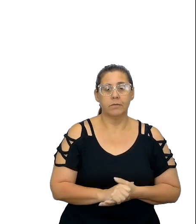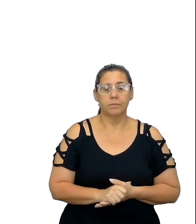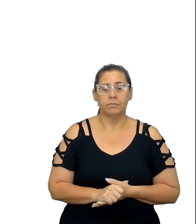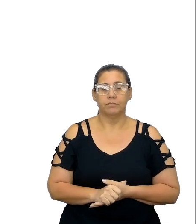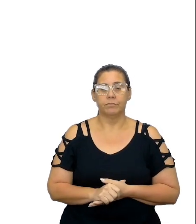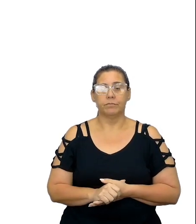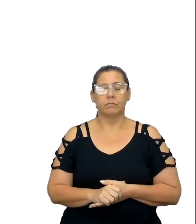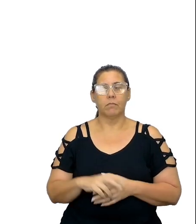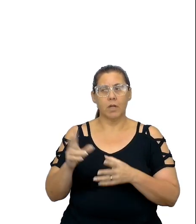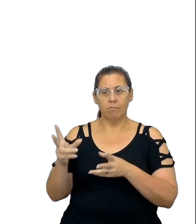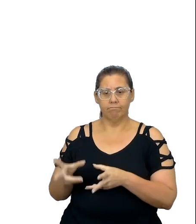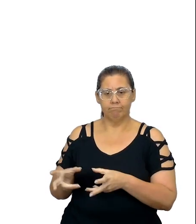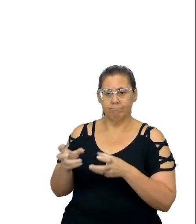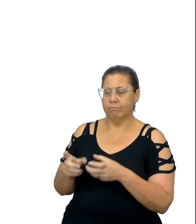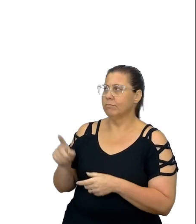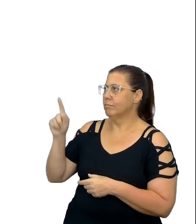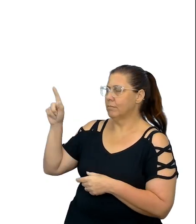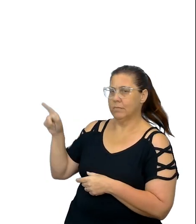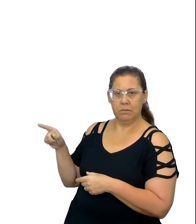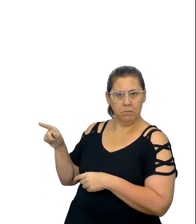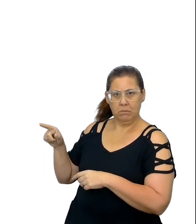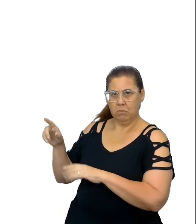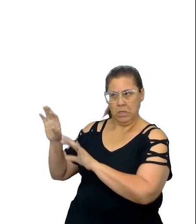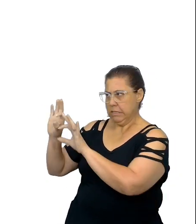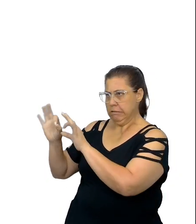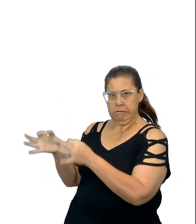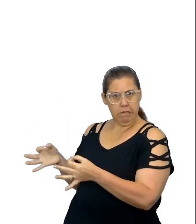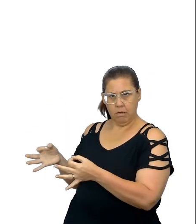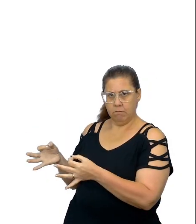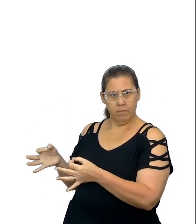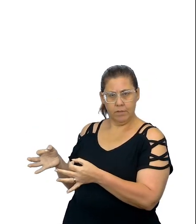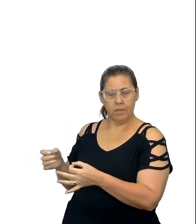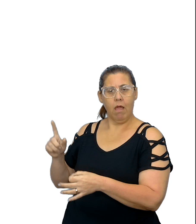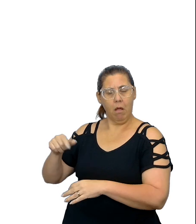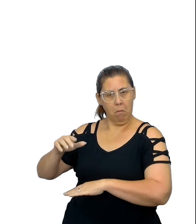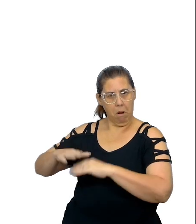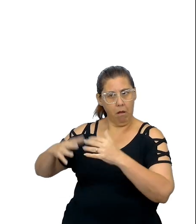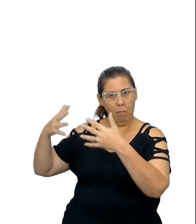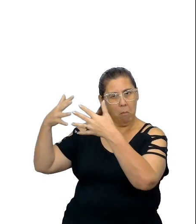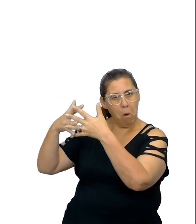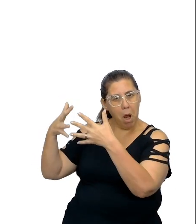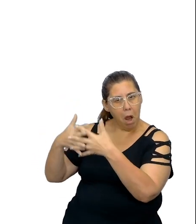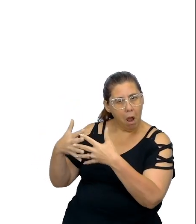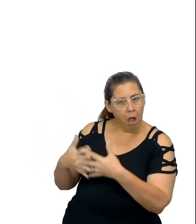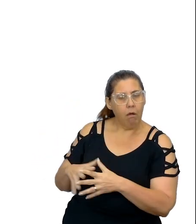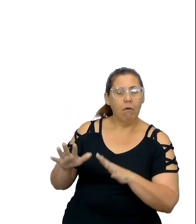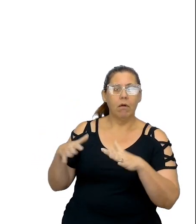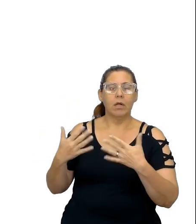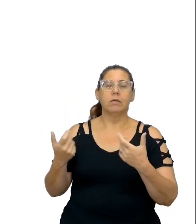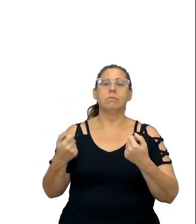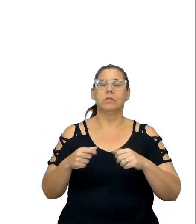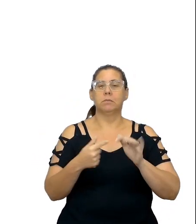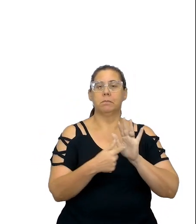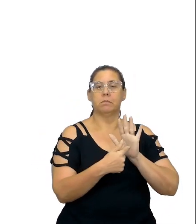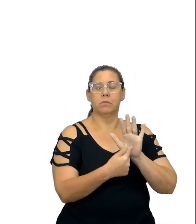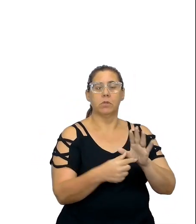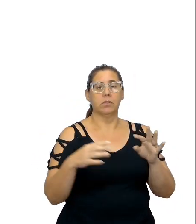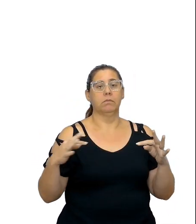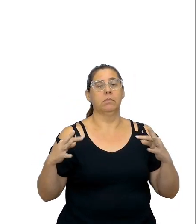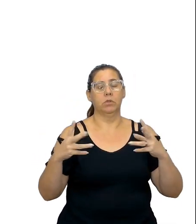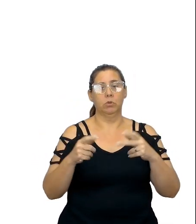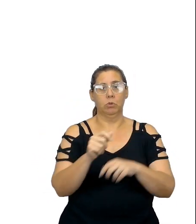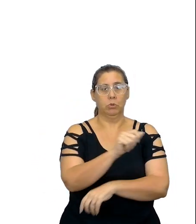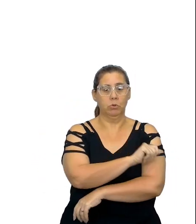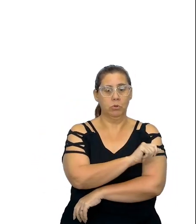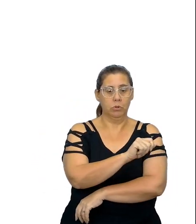realidade. Observe que não é uma habilidade simples, é uma habilidade complexa. Portanto, é preciso apresentar a todos os